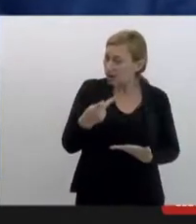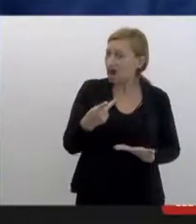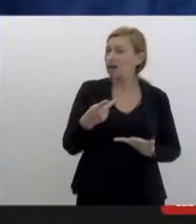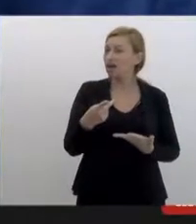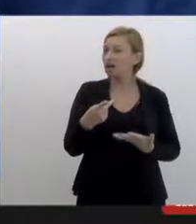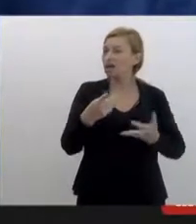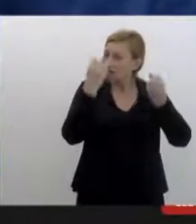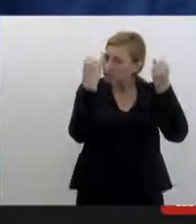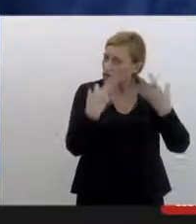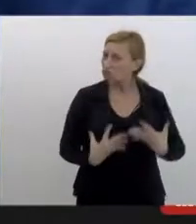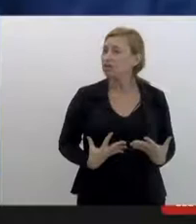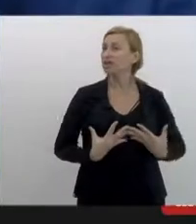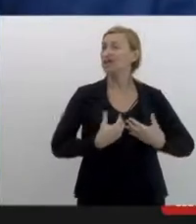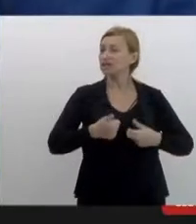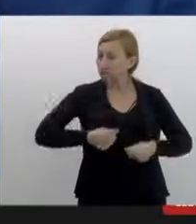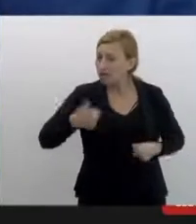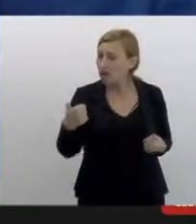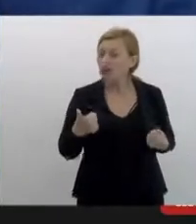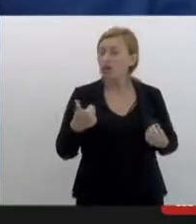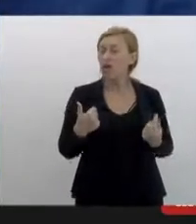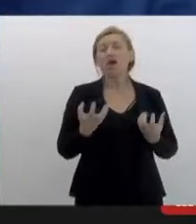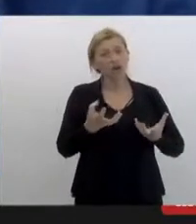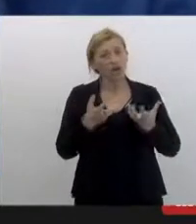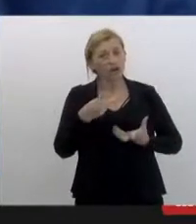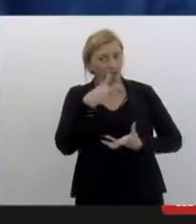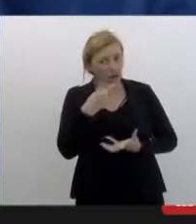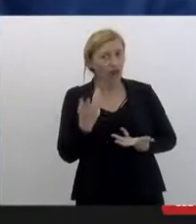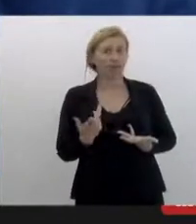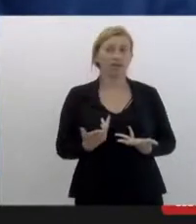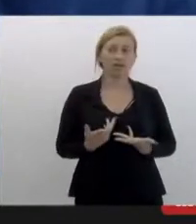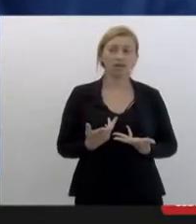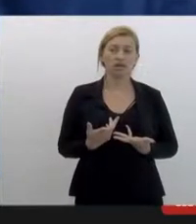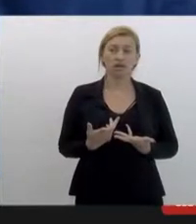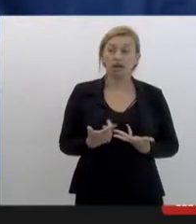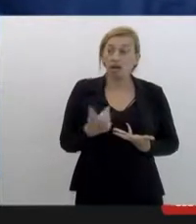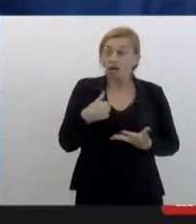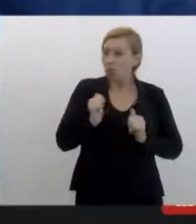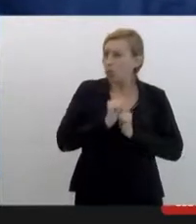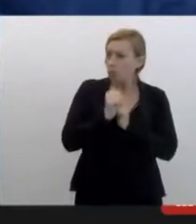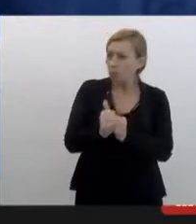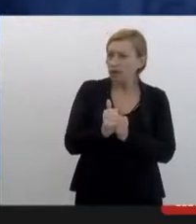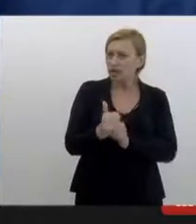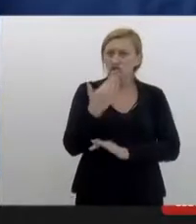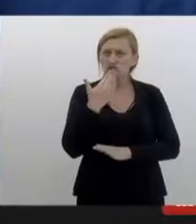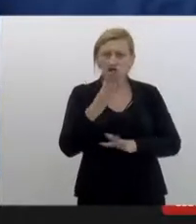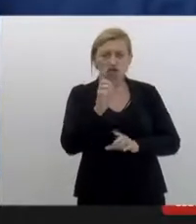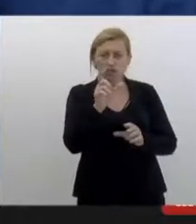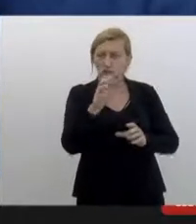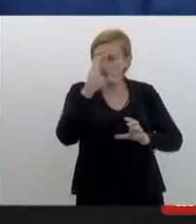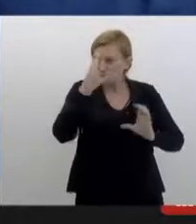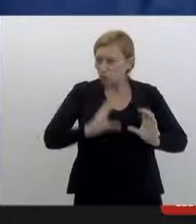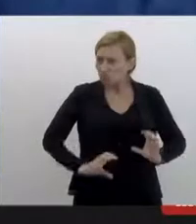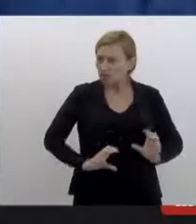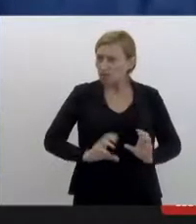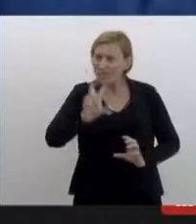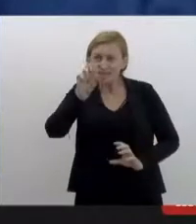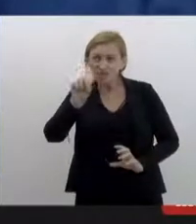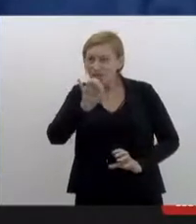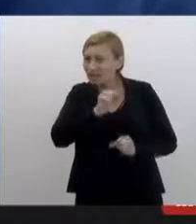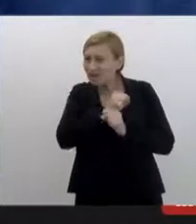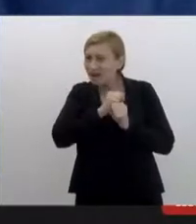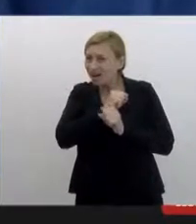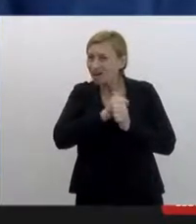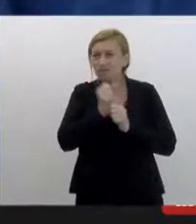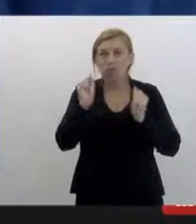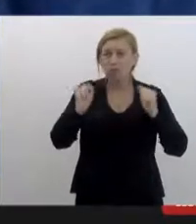prestasse esclarecimentos. Agora, eu quero dizer uma coisa. Eu estou acompanhando esse tipo de conduta há 50 anos. Eu